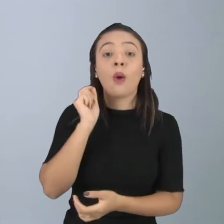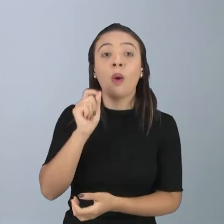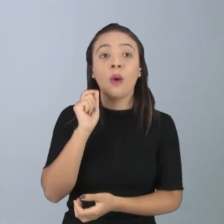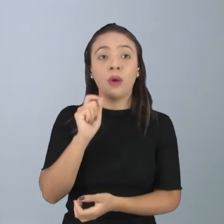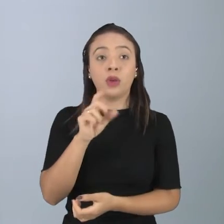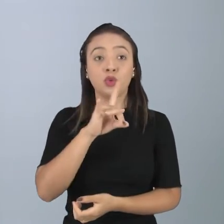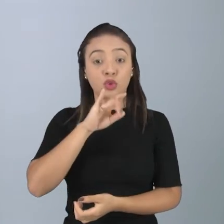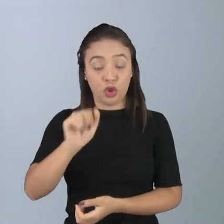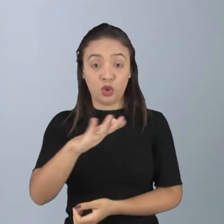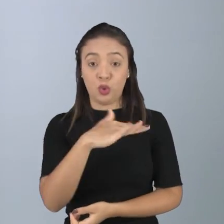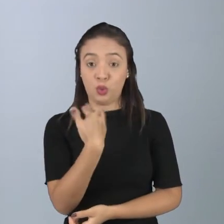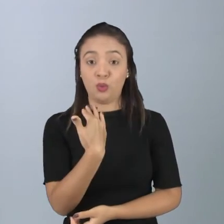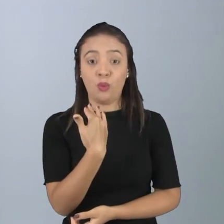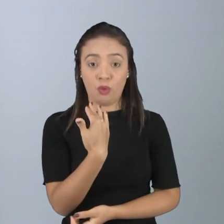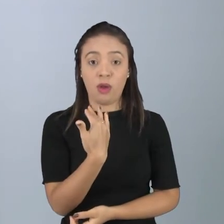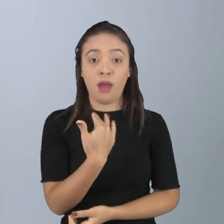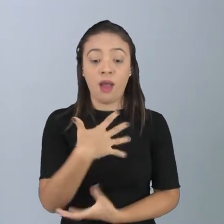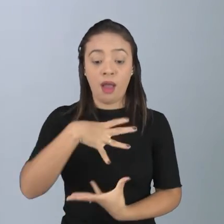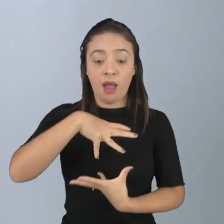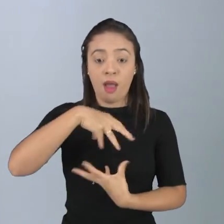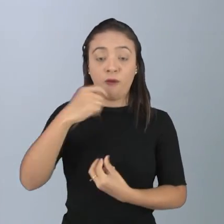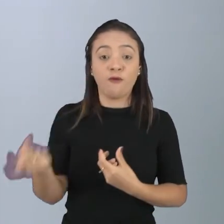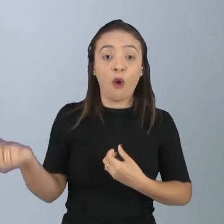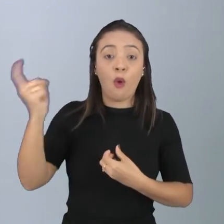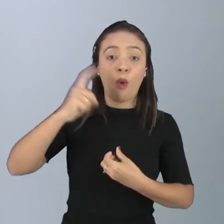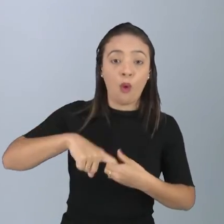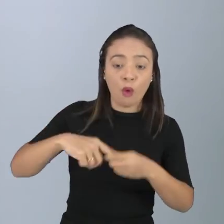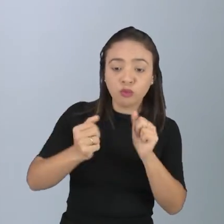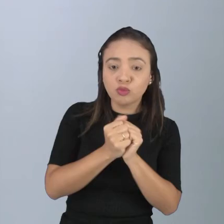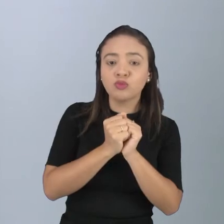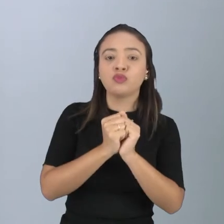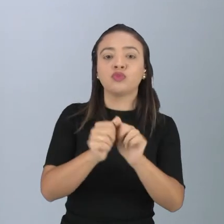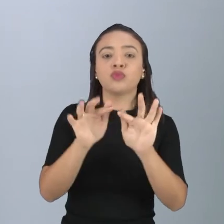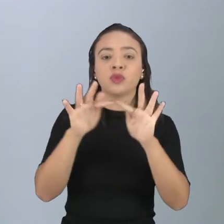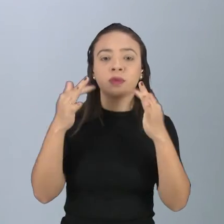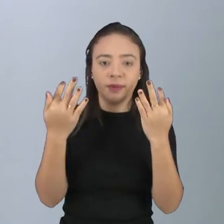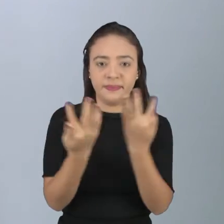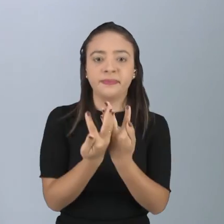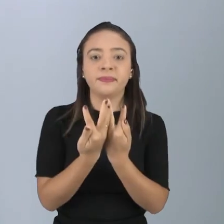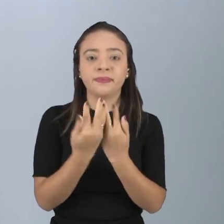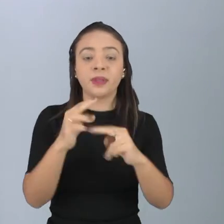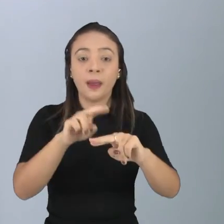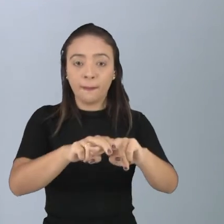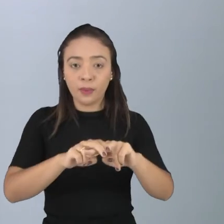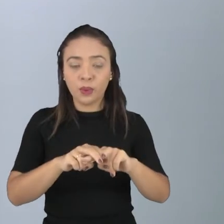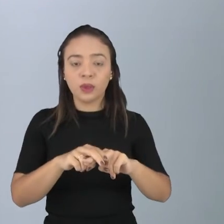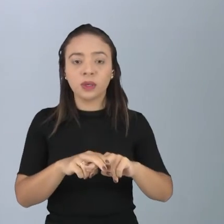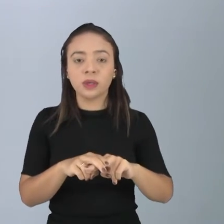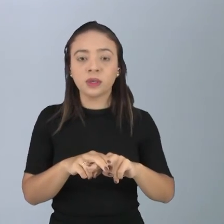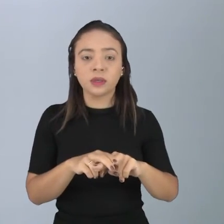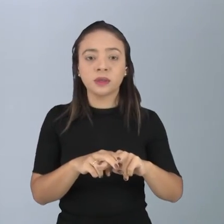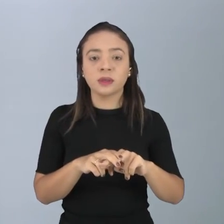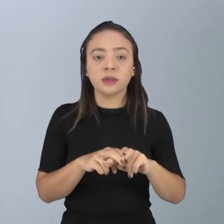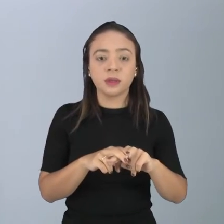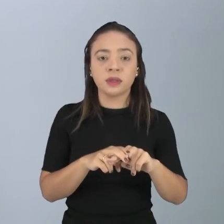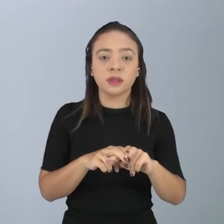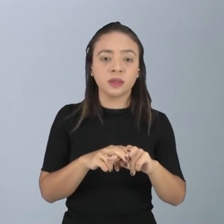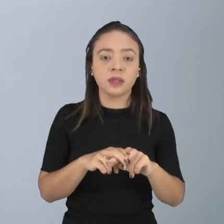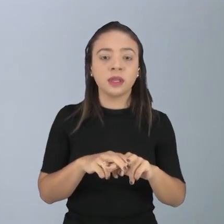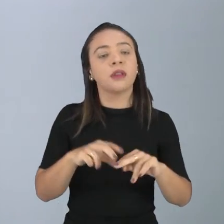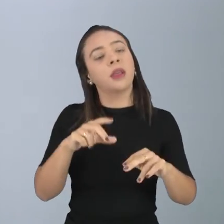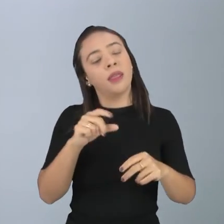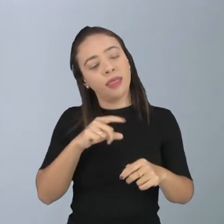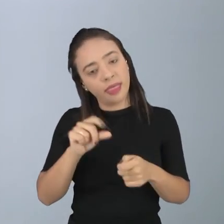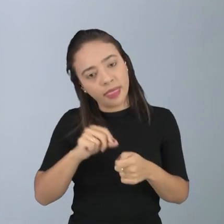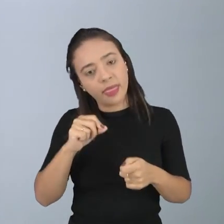no Dia de los Muertos as almas podem retornar e visitar os vivos. E é por isso que eles fazem toda essa